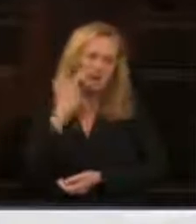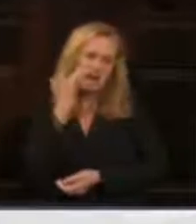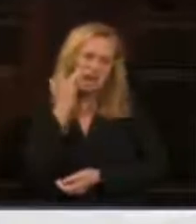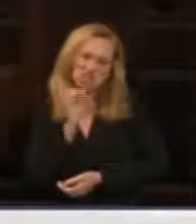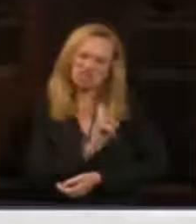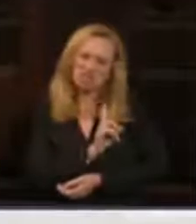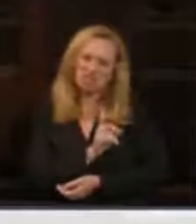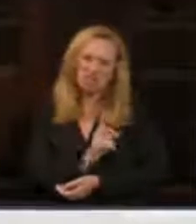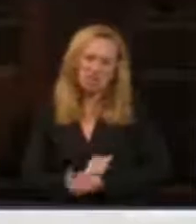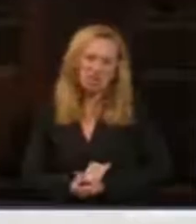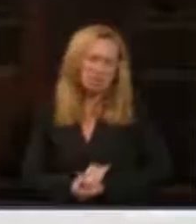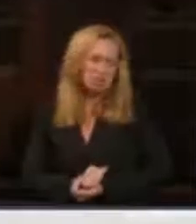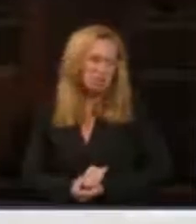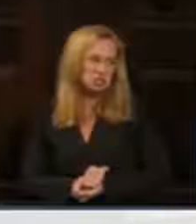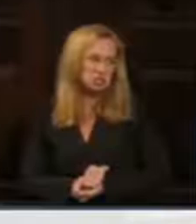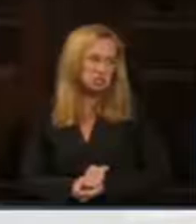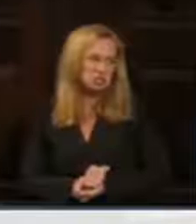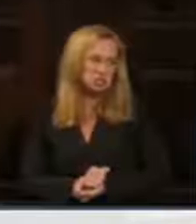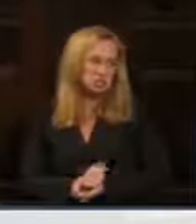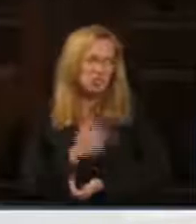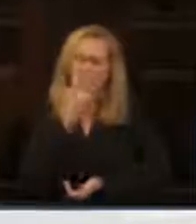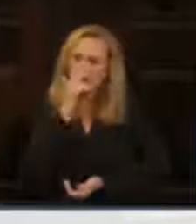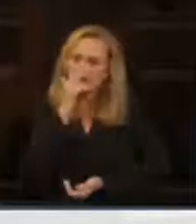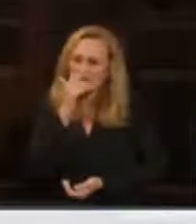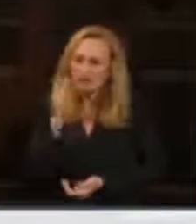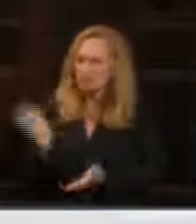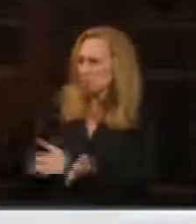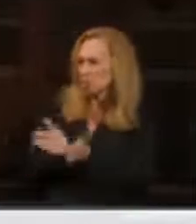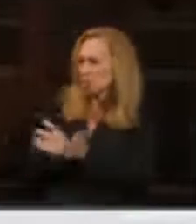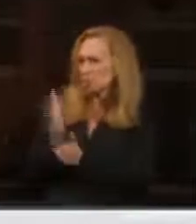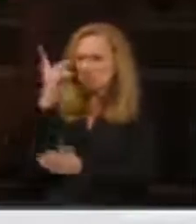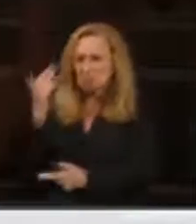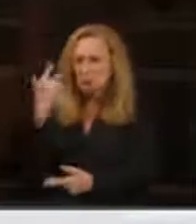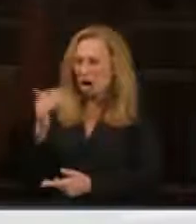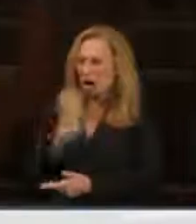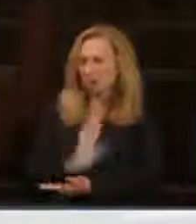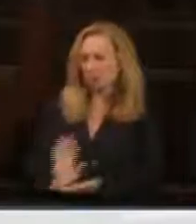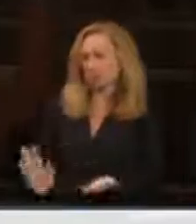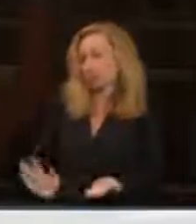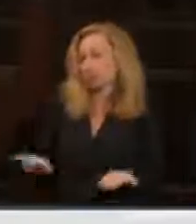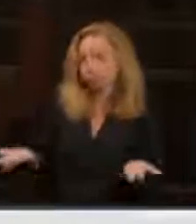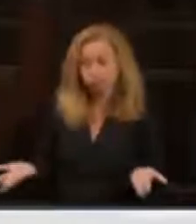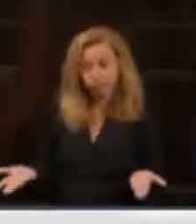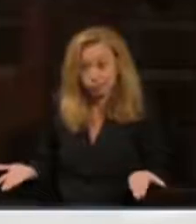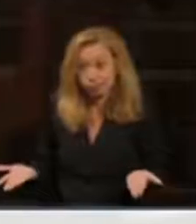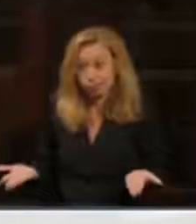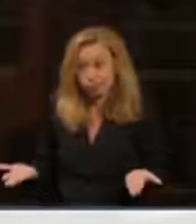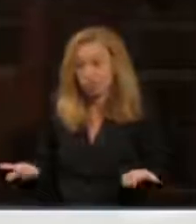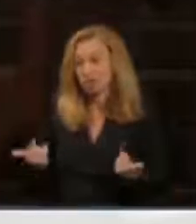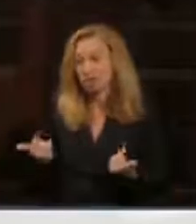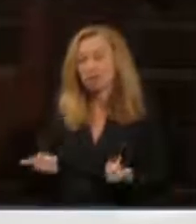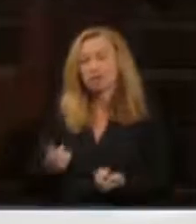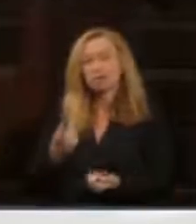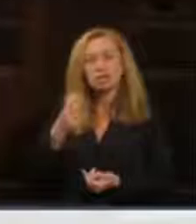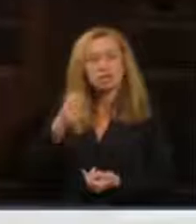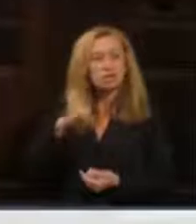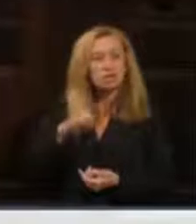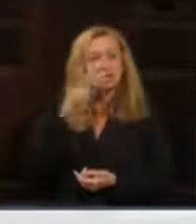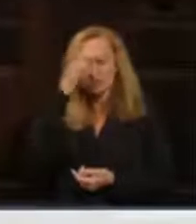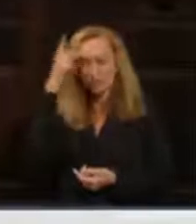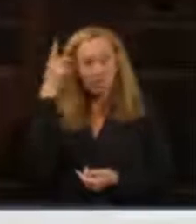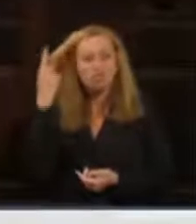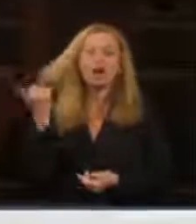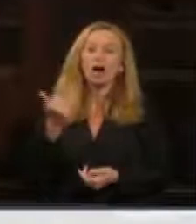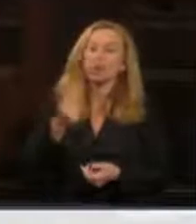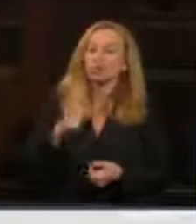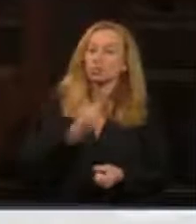se parece com a maioria da população do nosso Brasil. Afinal de contas, temos uma maioria de pessoas negras na